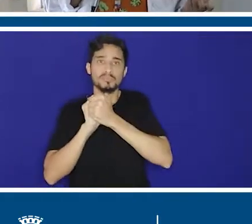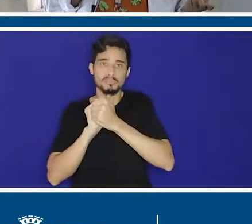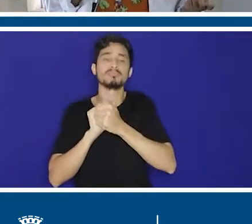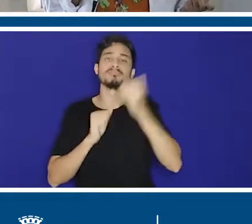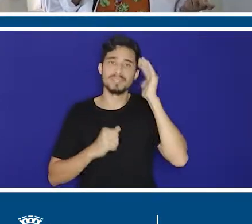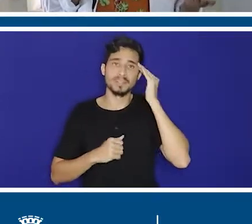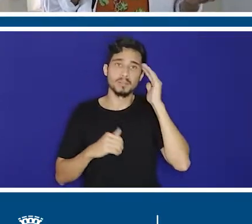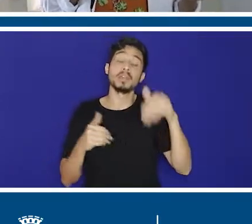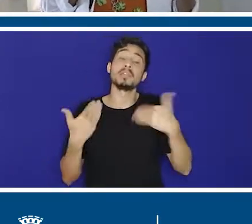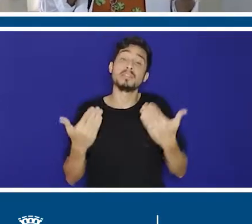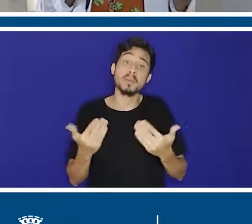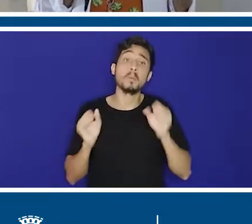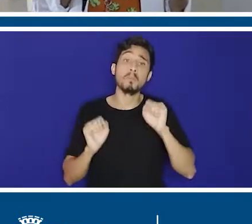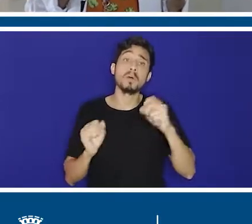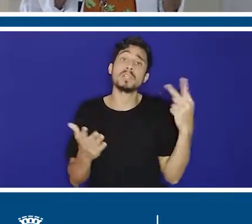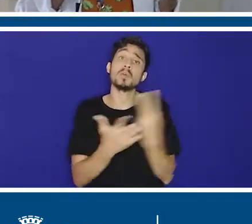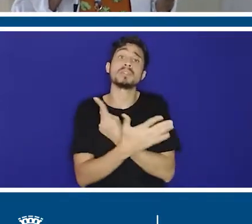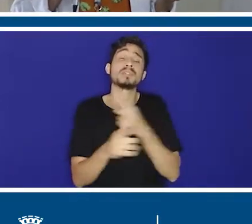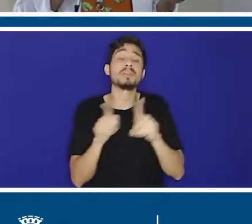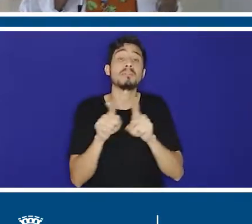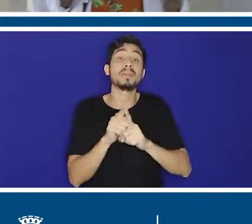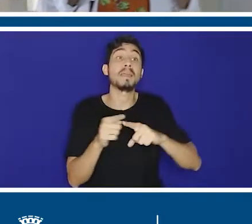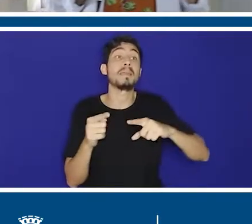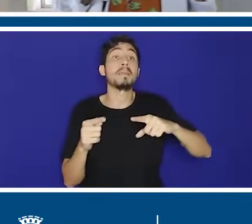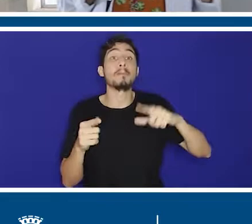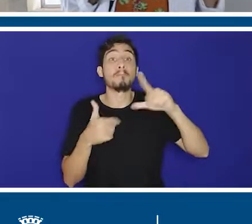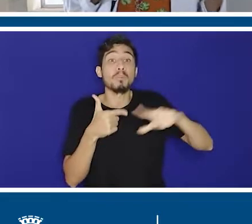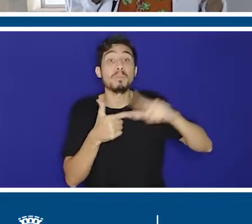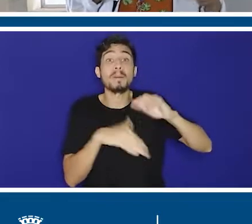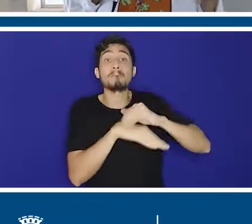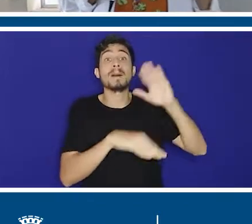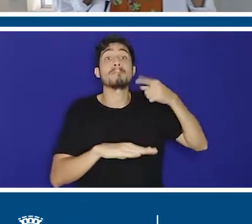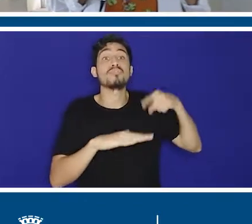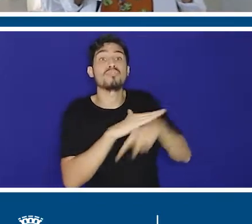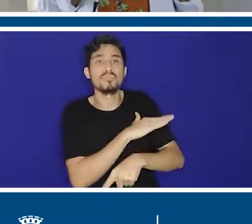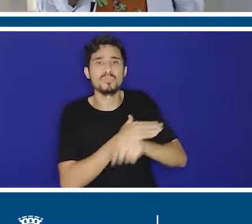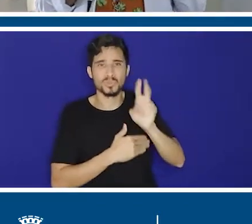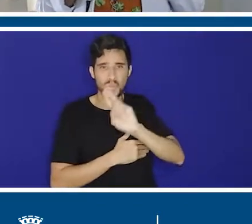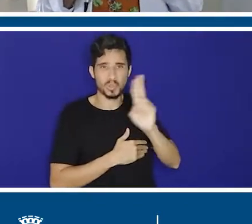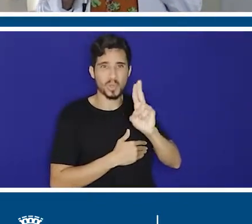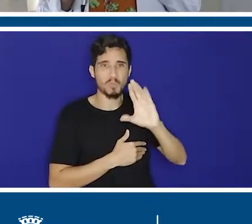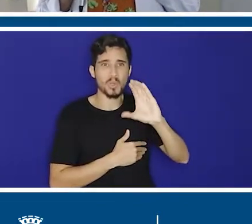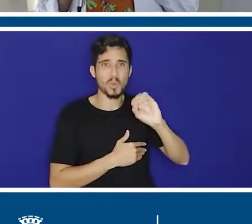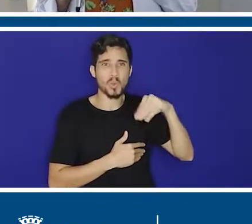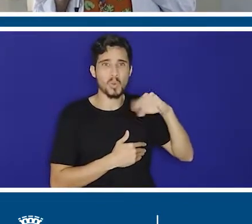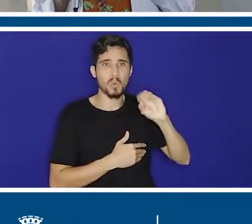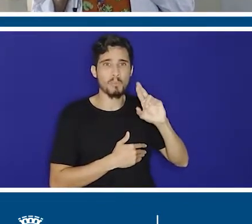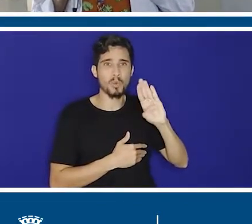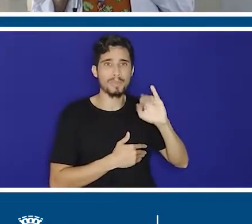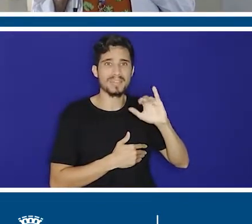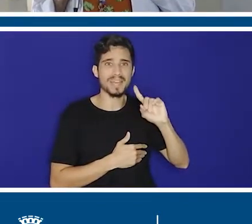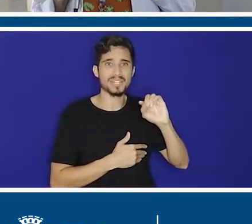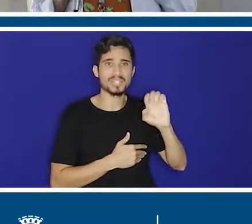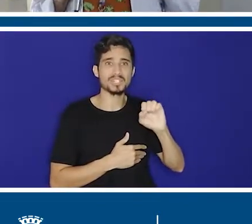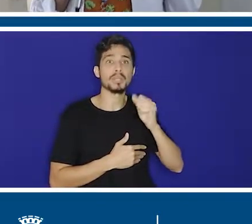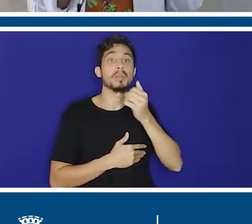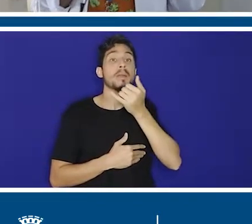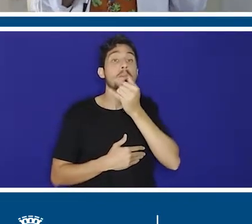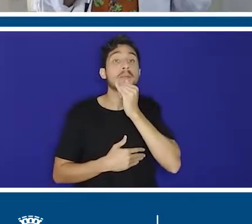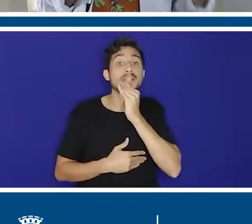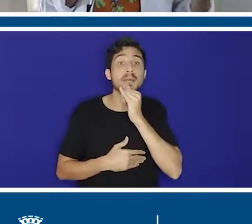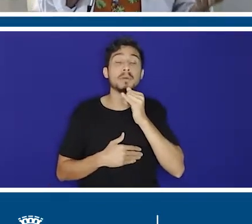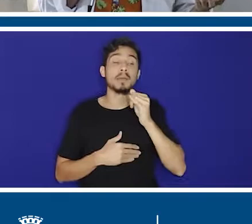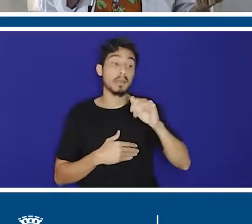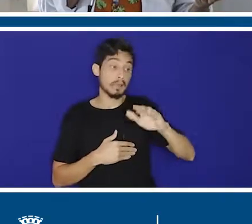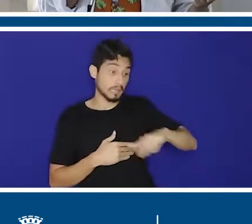saúde associados, que é o que a gente chama de comorbidade. Então, aquela criança ela pode ter, além do problema primário dela,